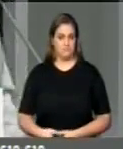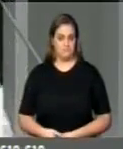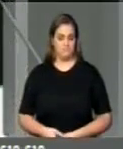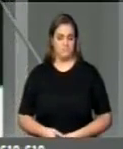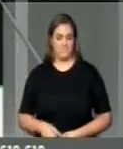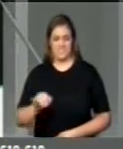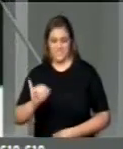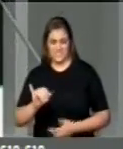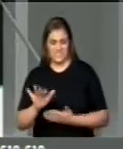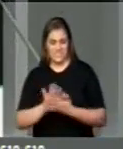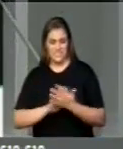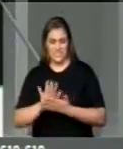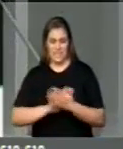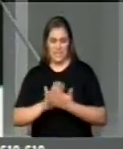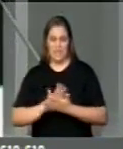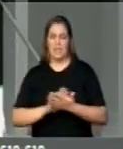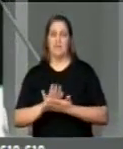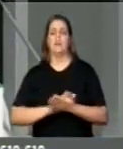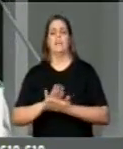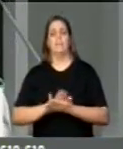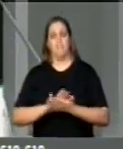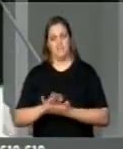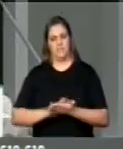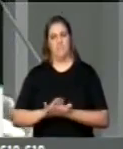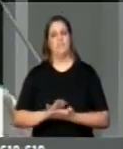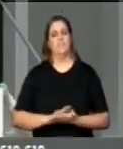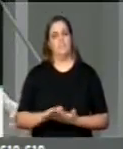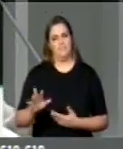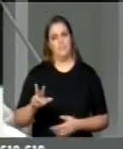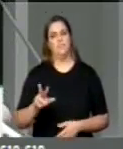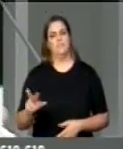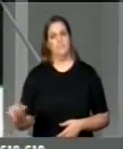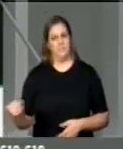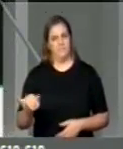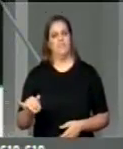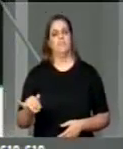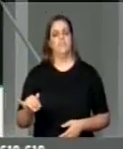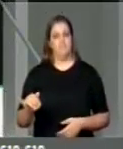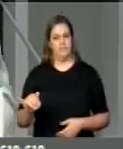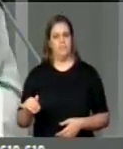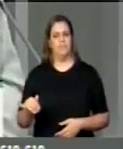pódio vai ser colocado ali. E essas medalhas nado-olímpicas ninguém deve querer receber.